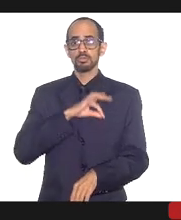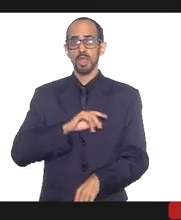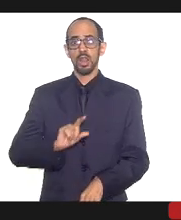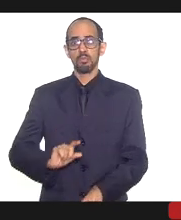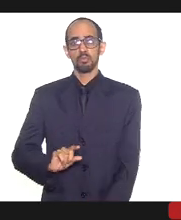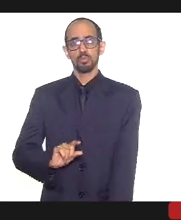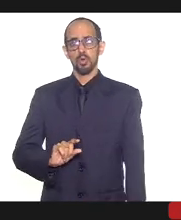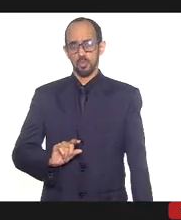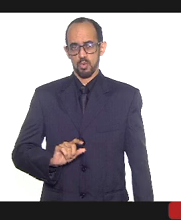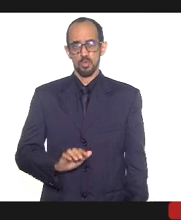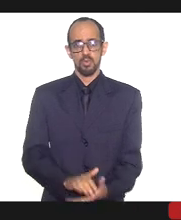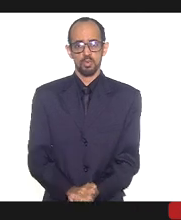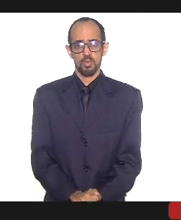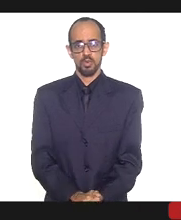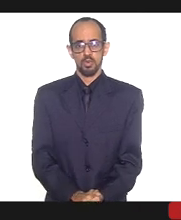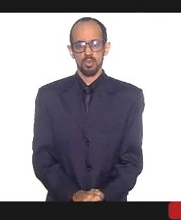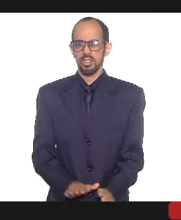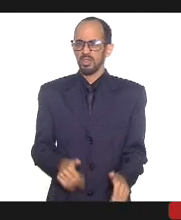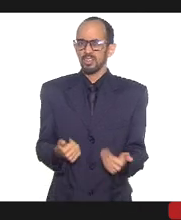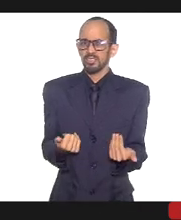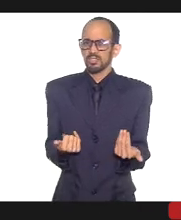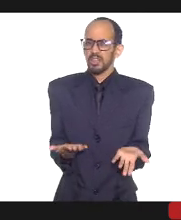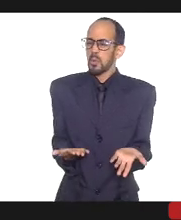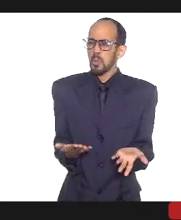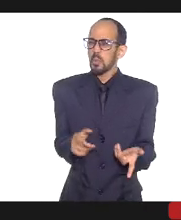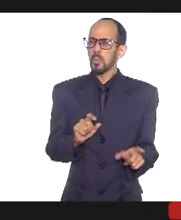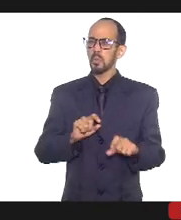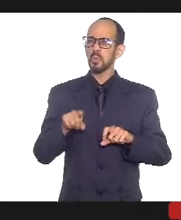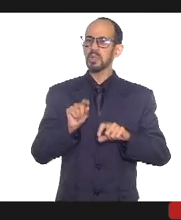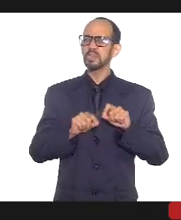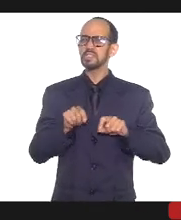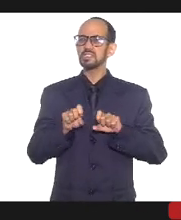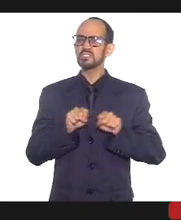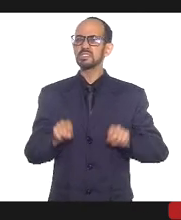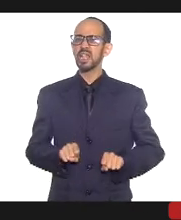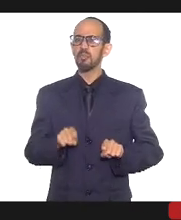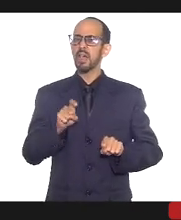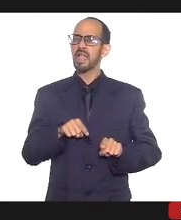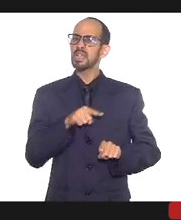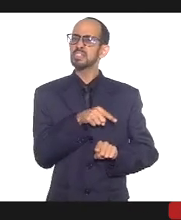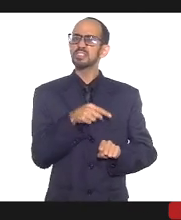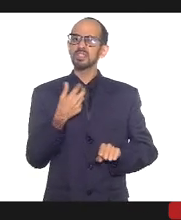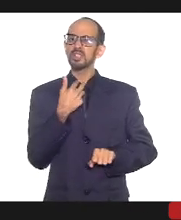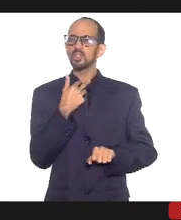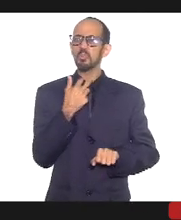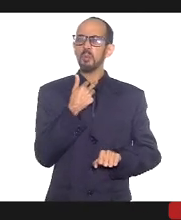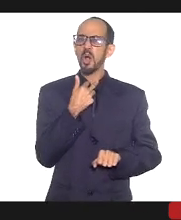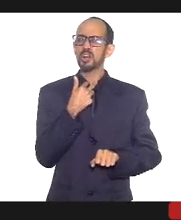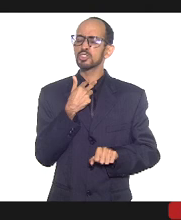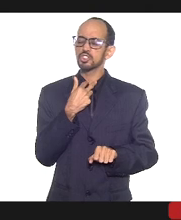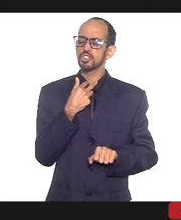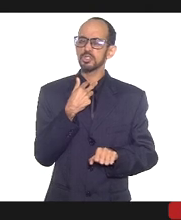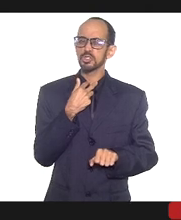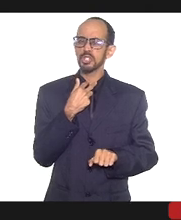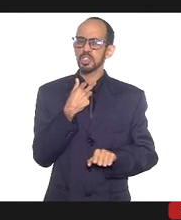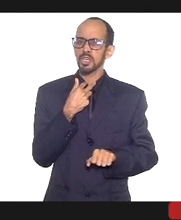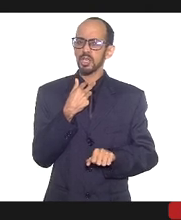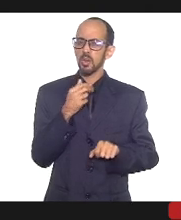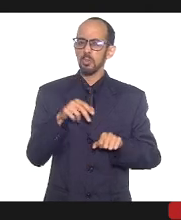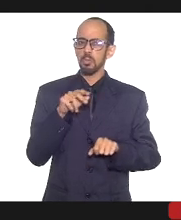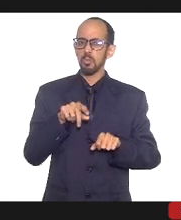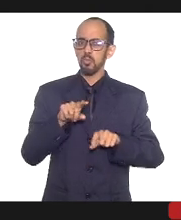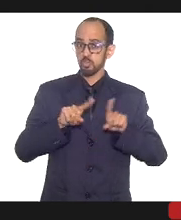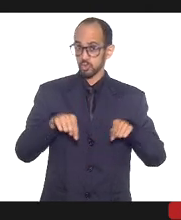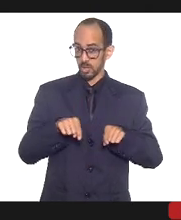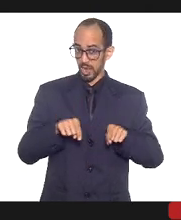E, então, assim, que regime de recuperação fiscal é esse? Que vale para o servidor, mas não vale para o governador? É